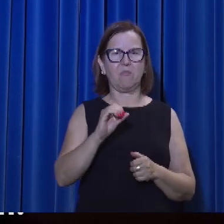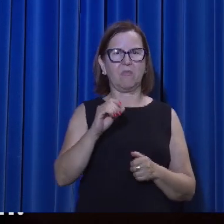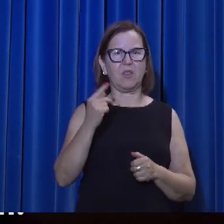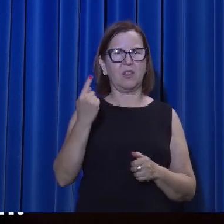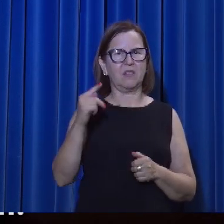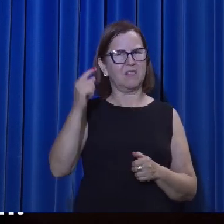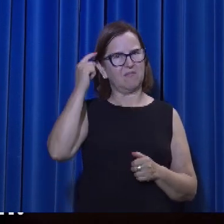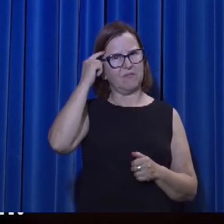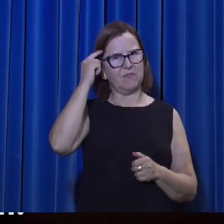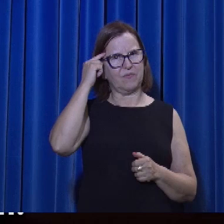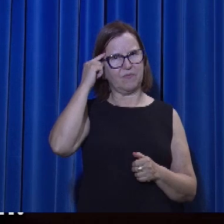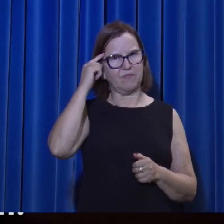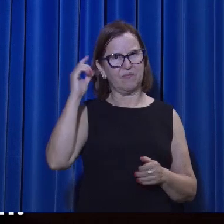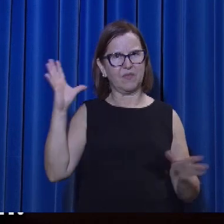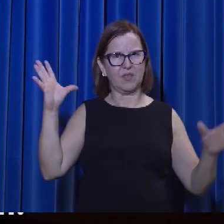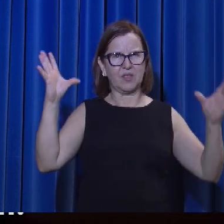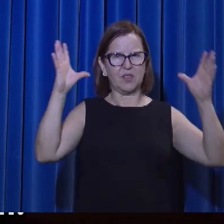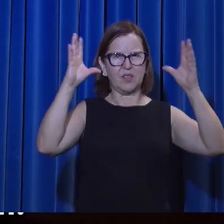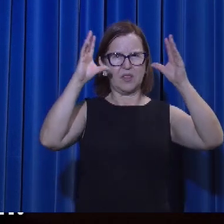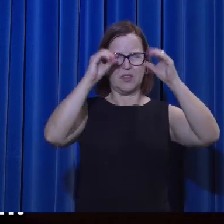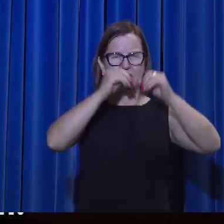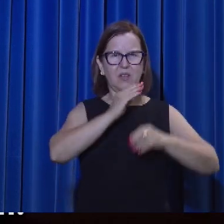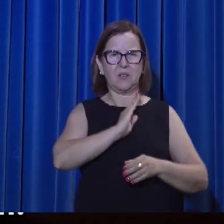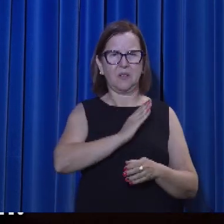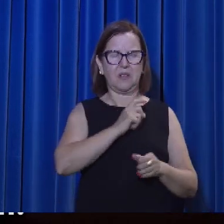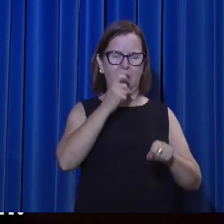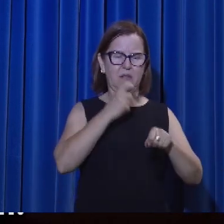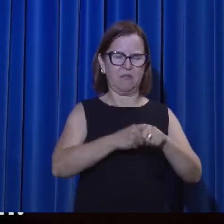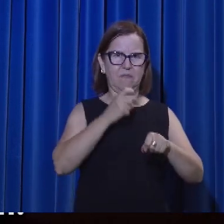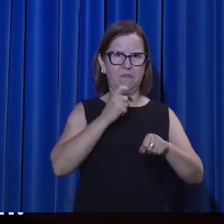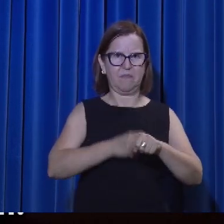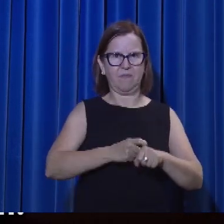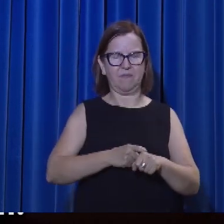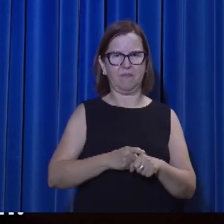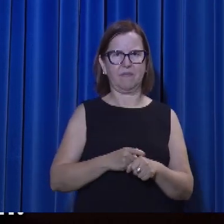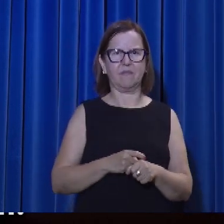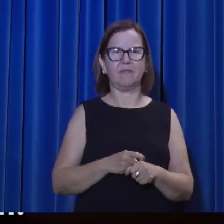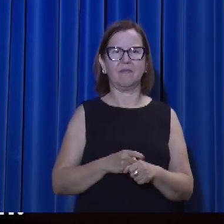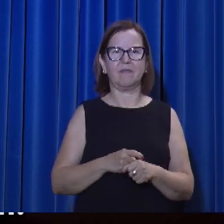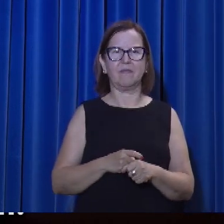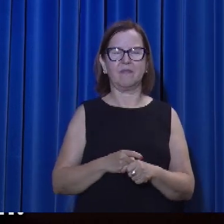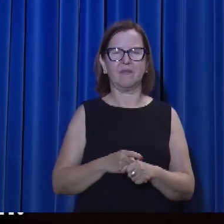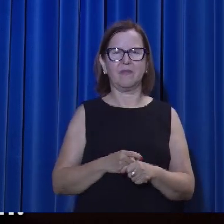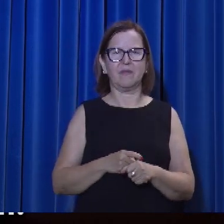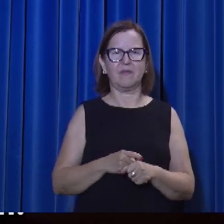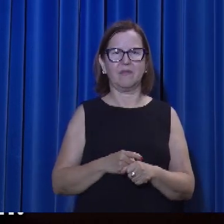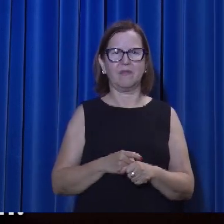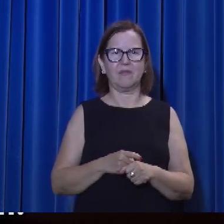raciocínios, obscurecendo-lhes o coração insensato, inculcando-se por sábios, tornaram-se loucos.